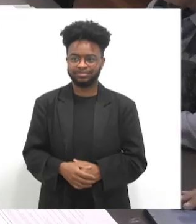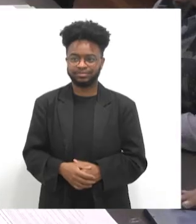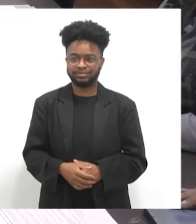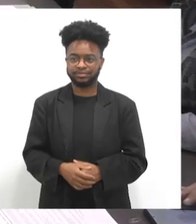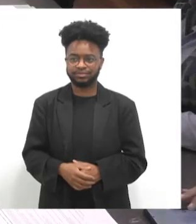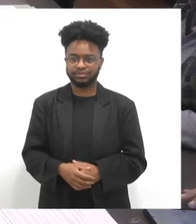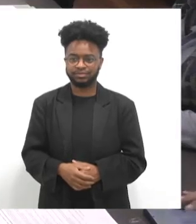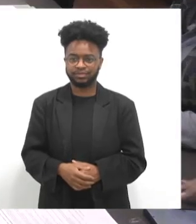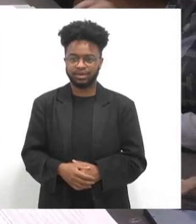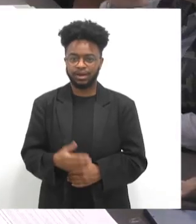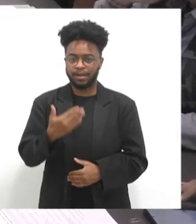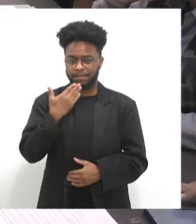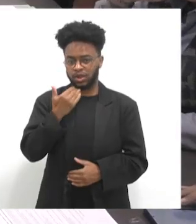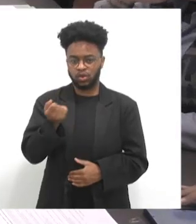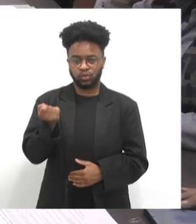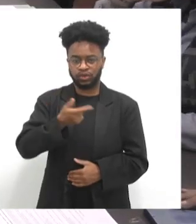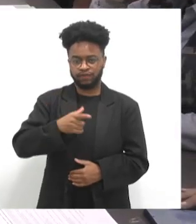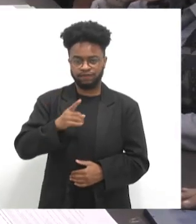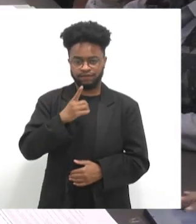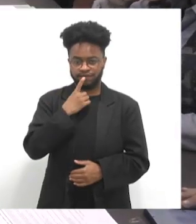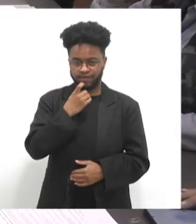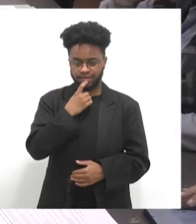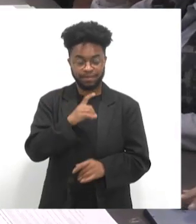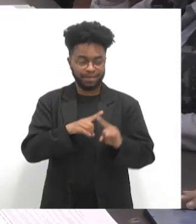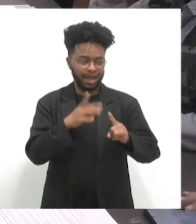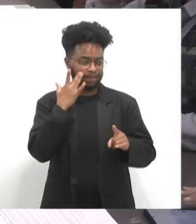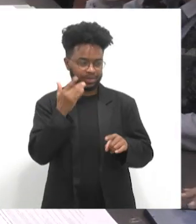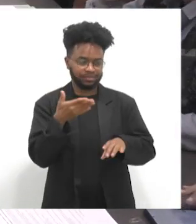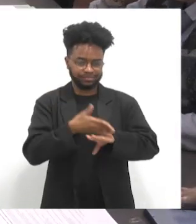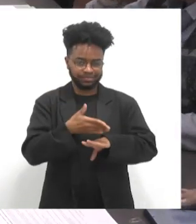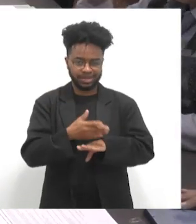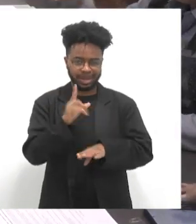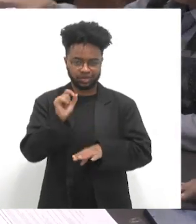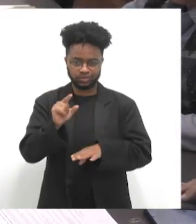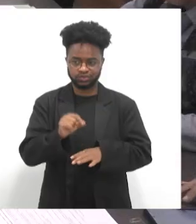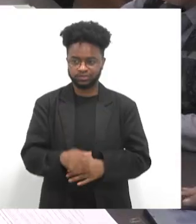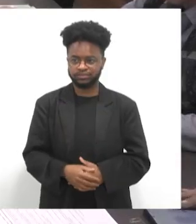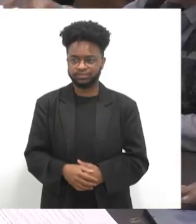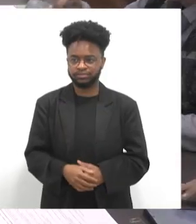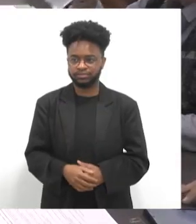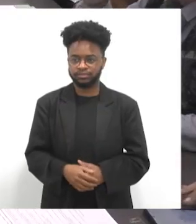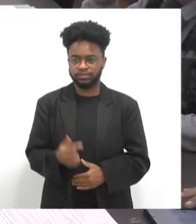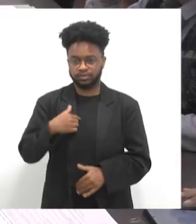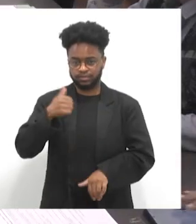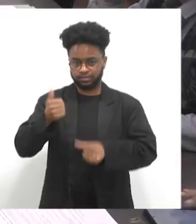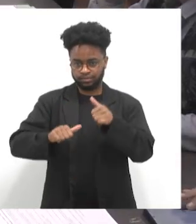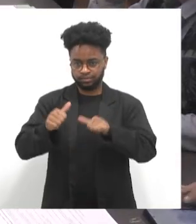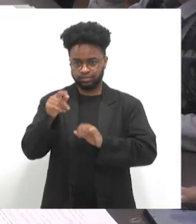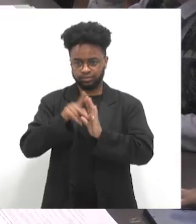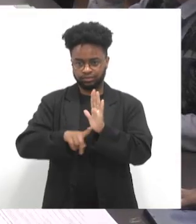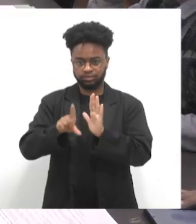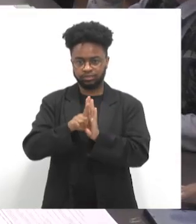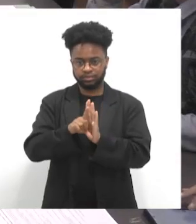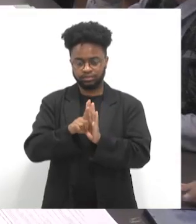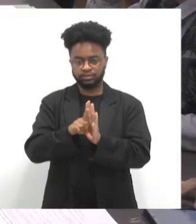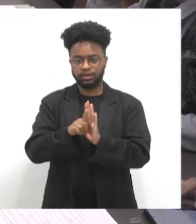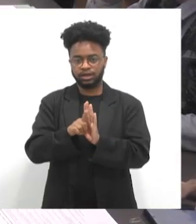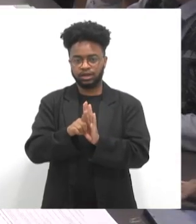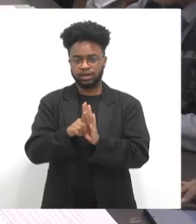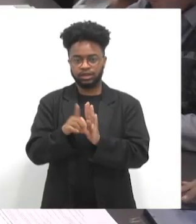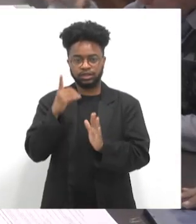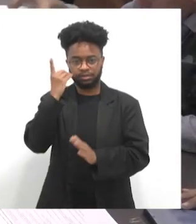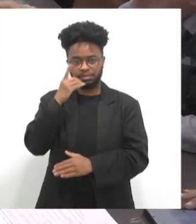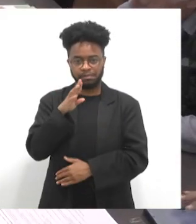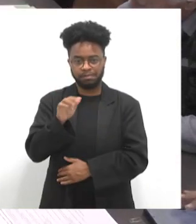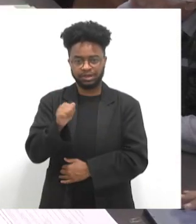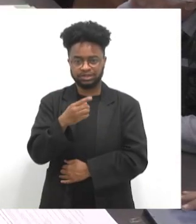amanhã ela virá de azul para me contrariar. Eu analisei, né, o projeto de lei do deputado